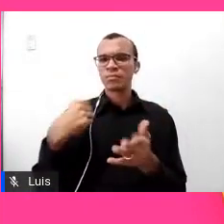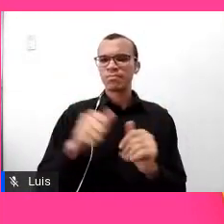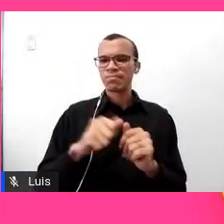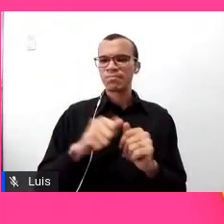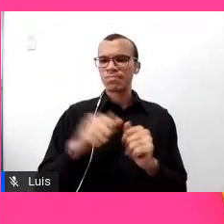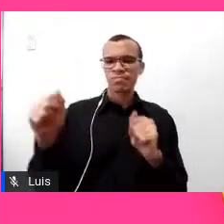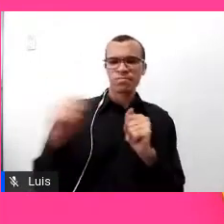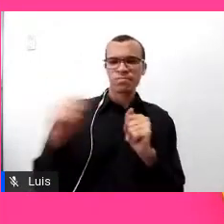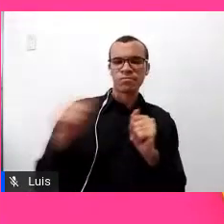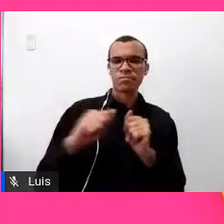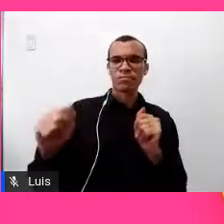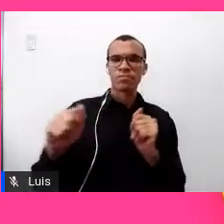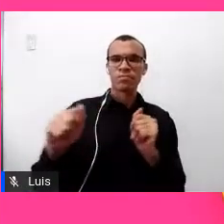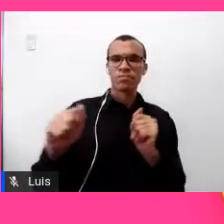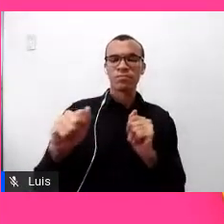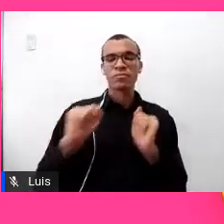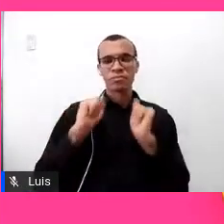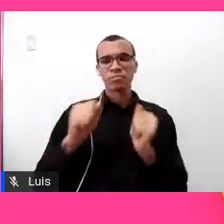cá,